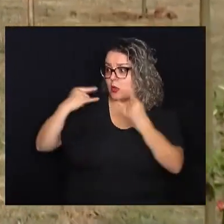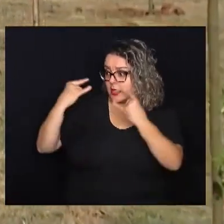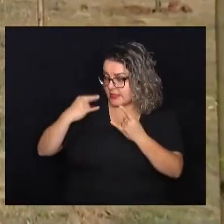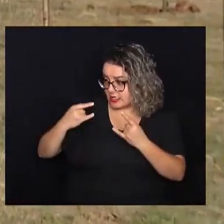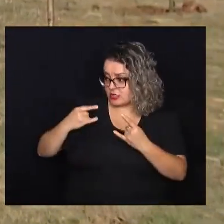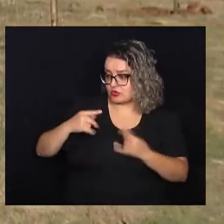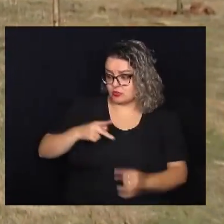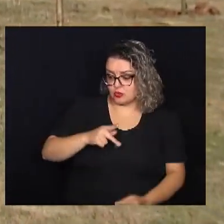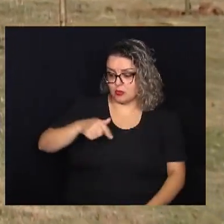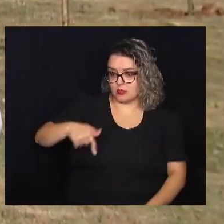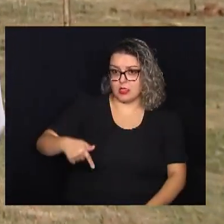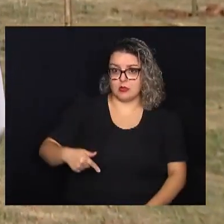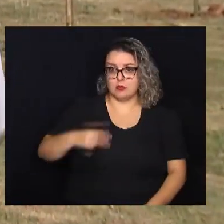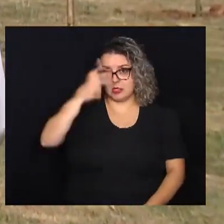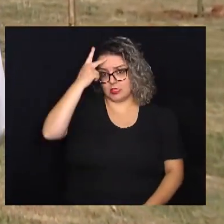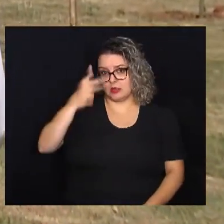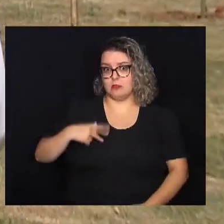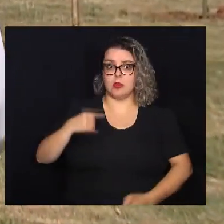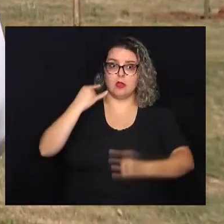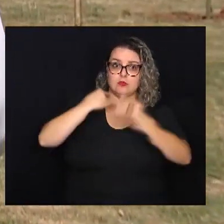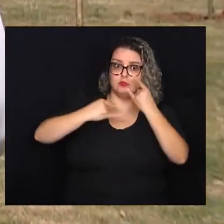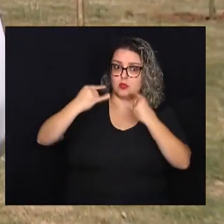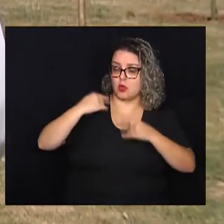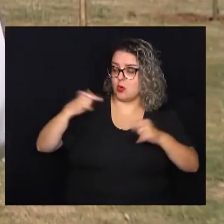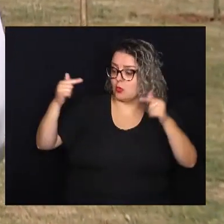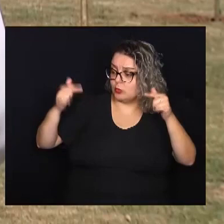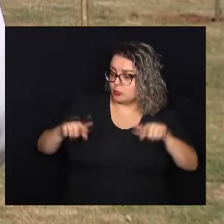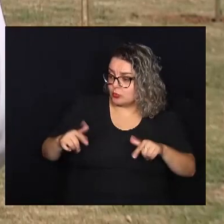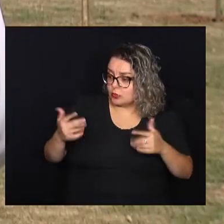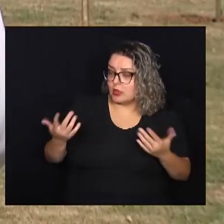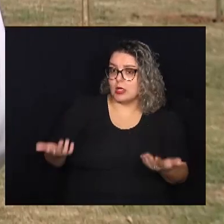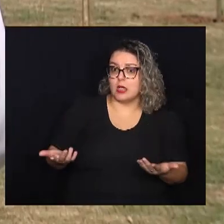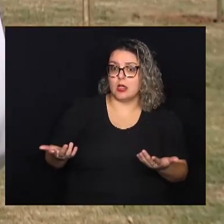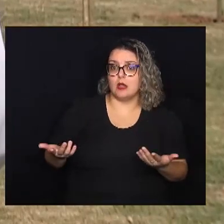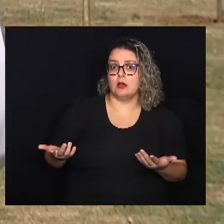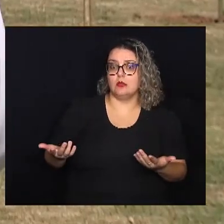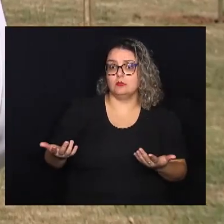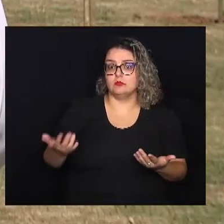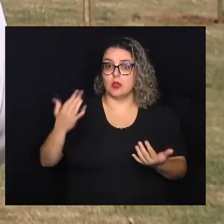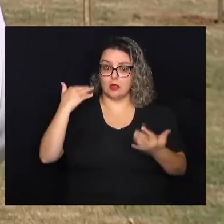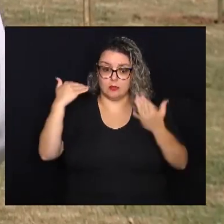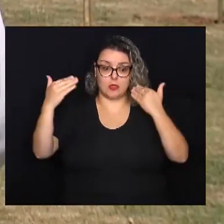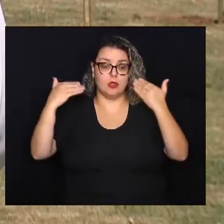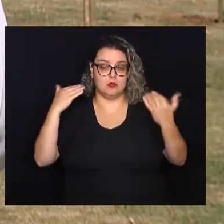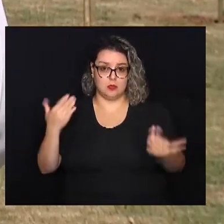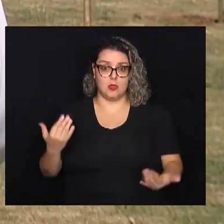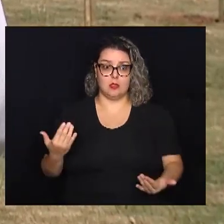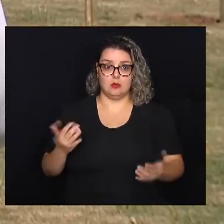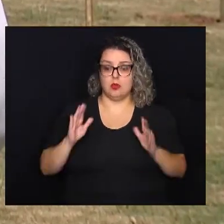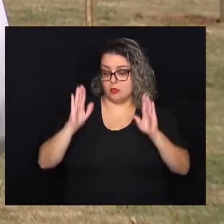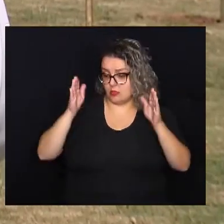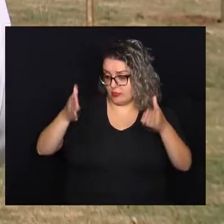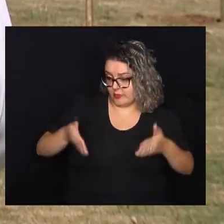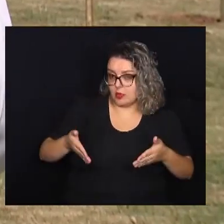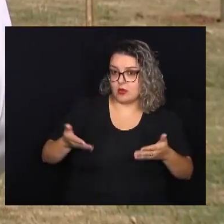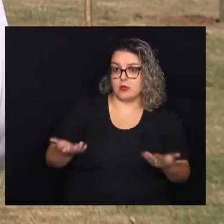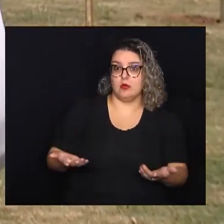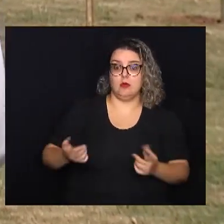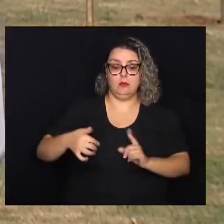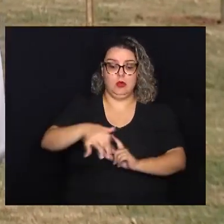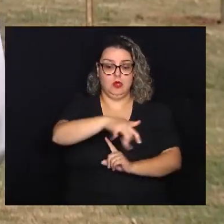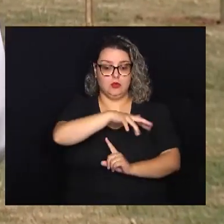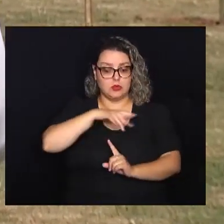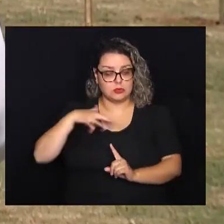pela própria inspiração de ser um parque com uma conotação extremamente voltada para o meio ambiente